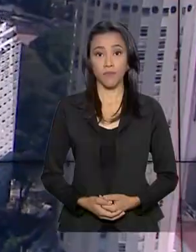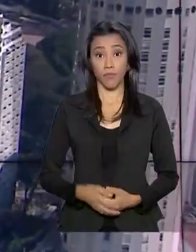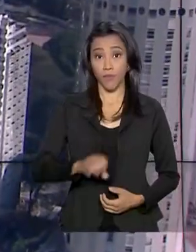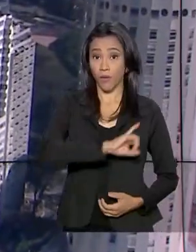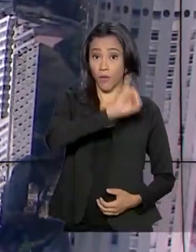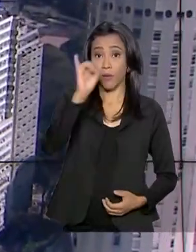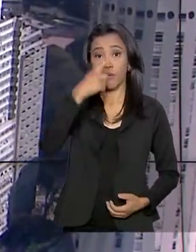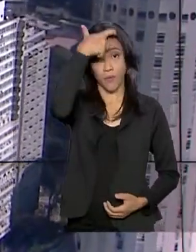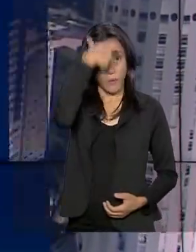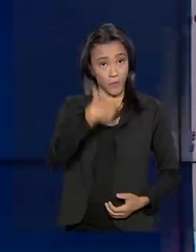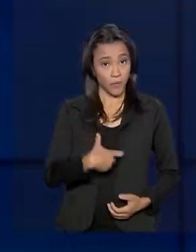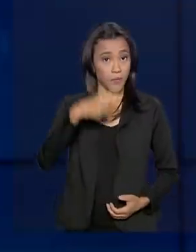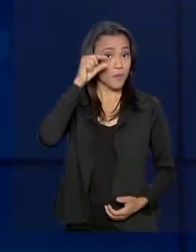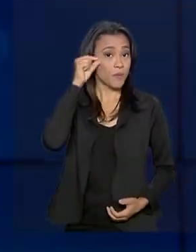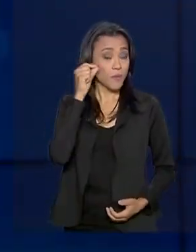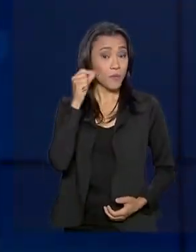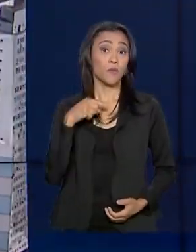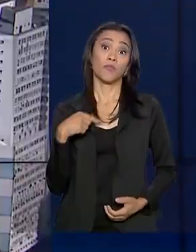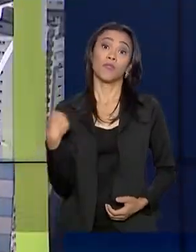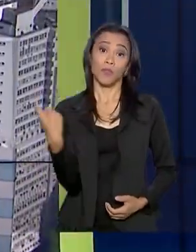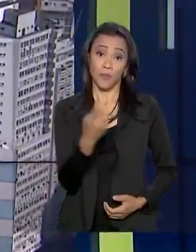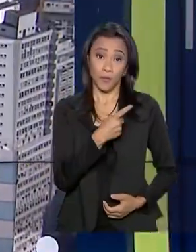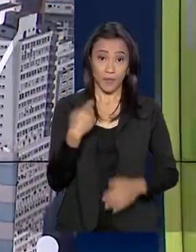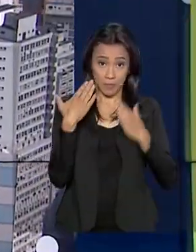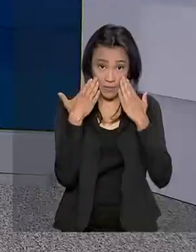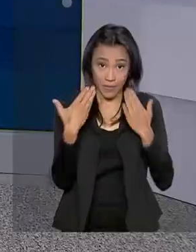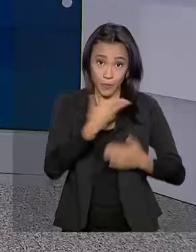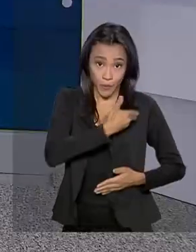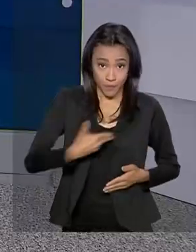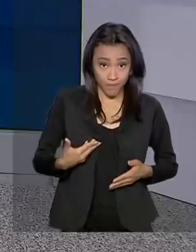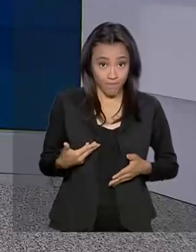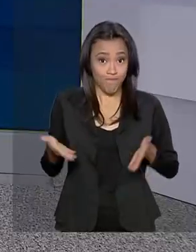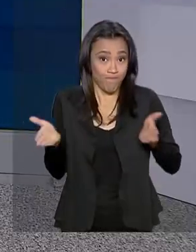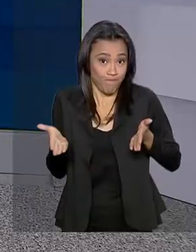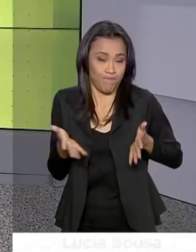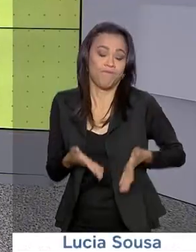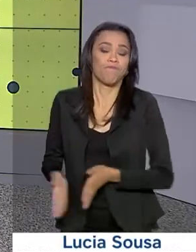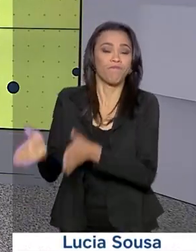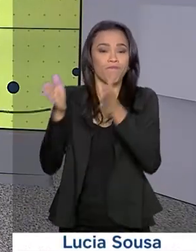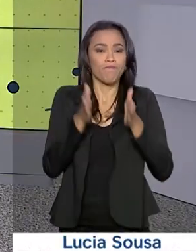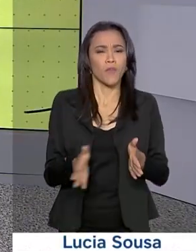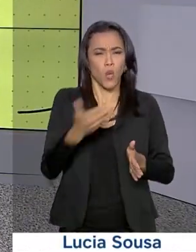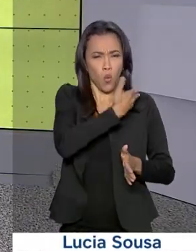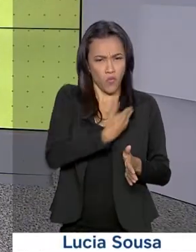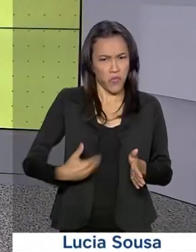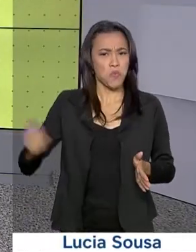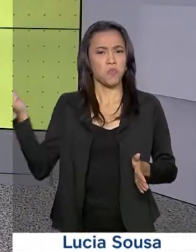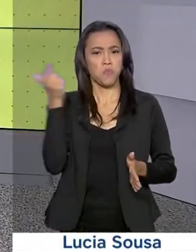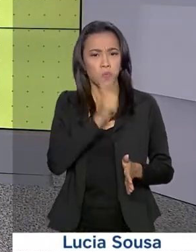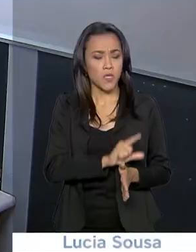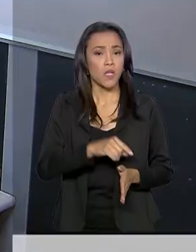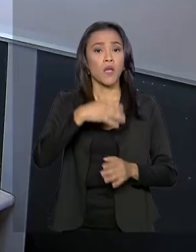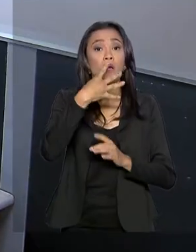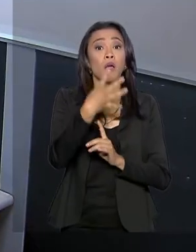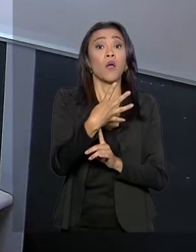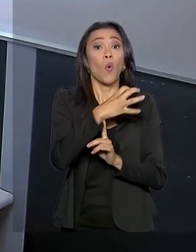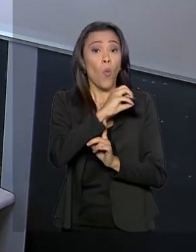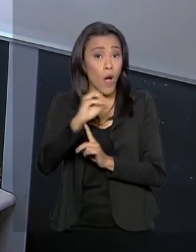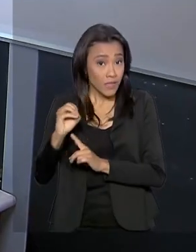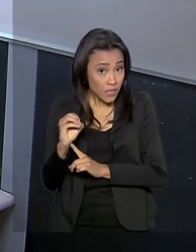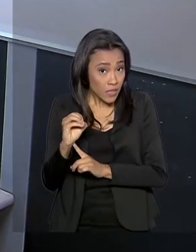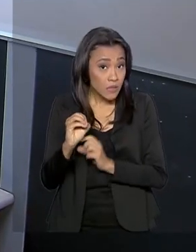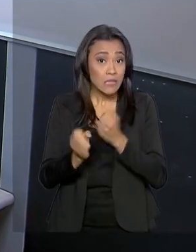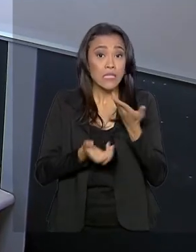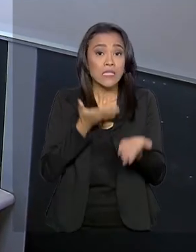o olá eu sou roberto camargo e o governo agora está no ar o governo atinja a marca de 400 serviços